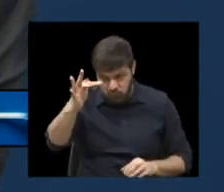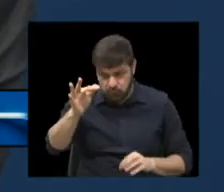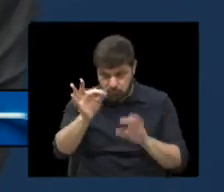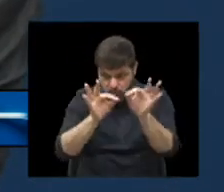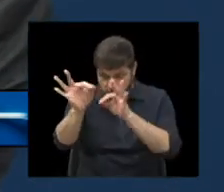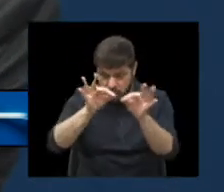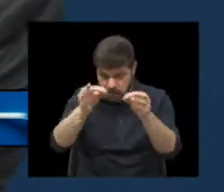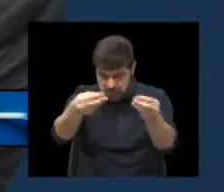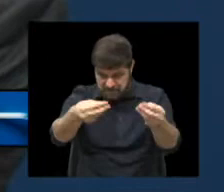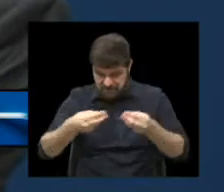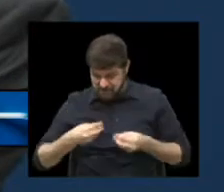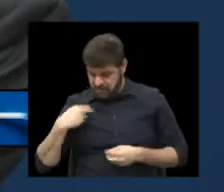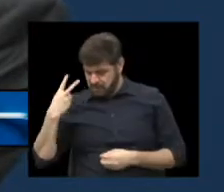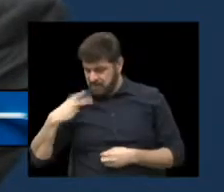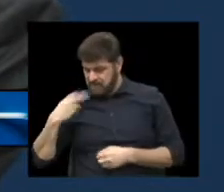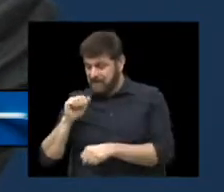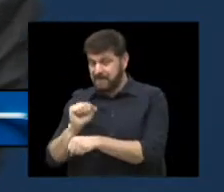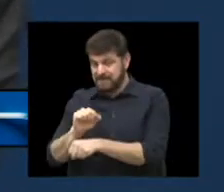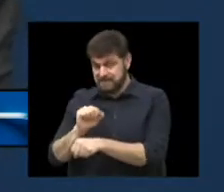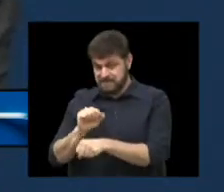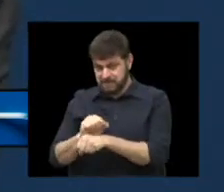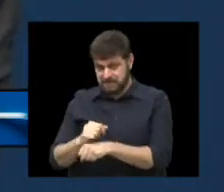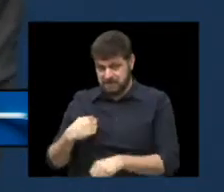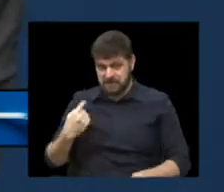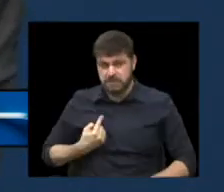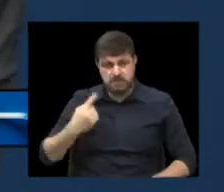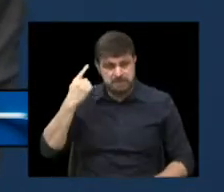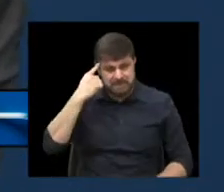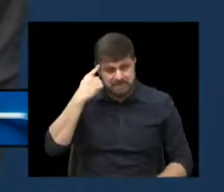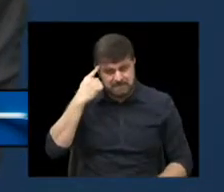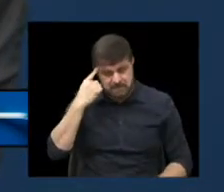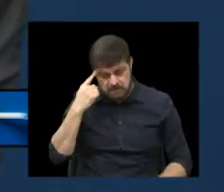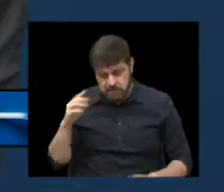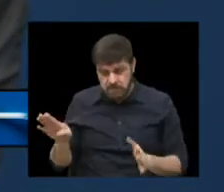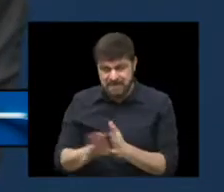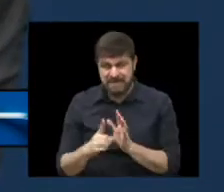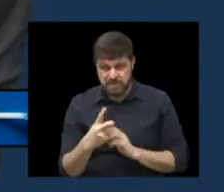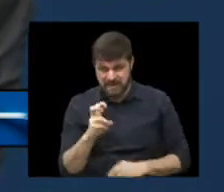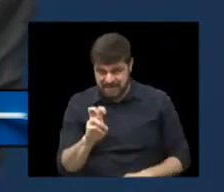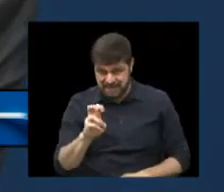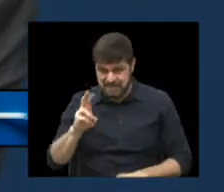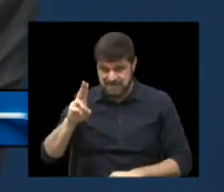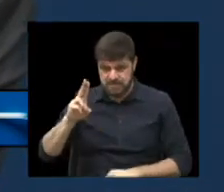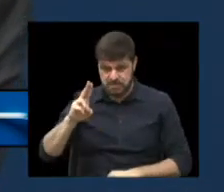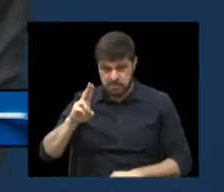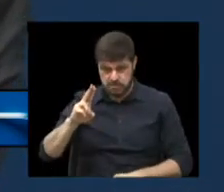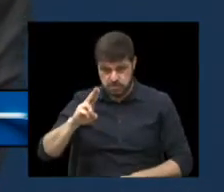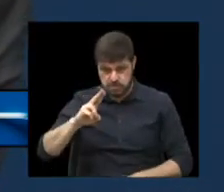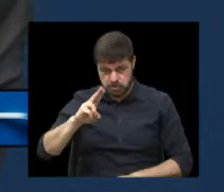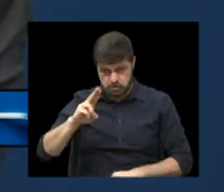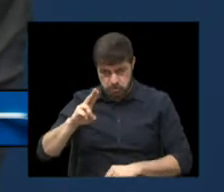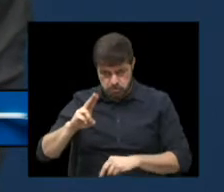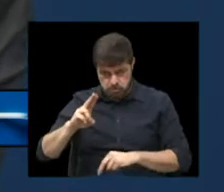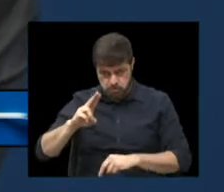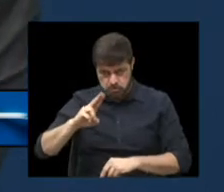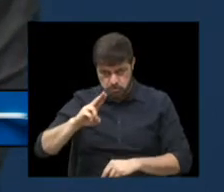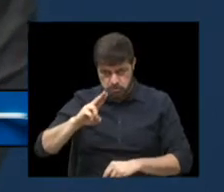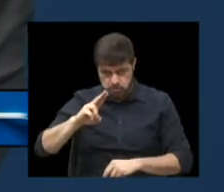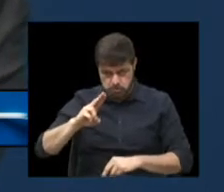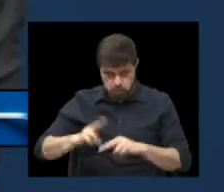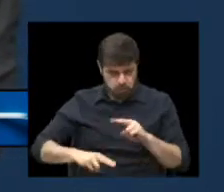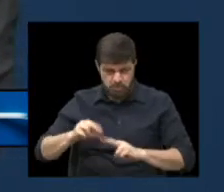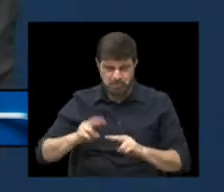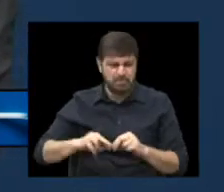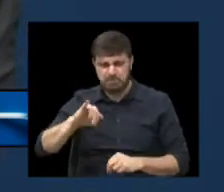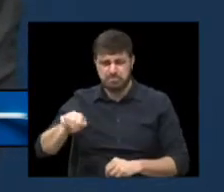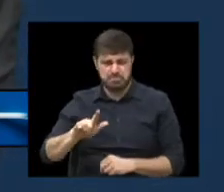previsão original era de que esse plano viesse para essa casa no dia 15 de julho, agora para começar a tramitar, né, no meio do mês de junho ou julho,